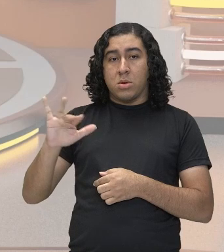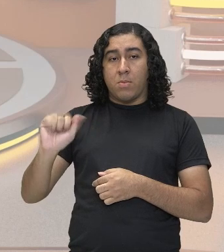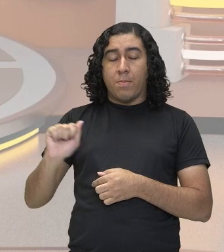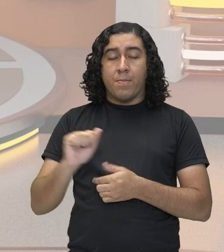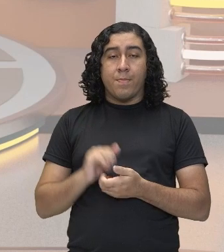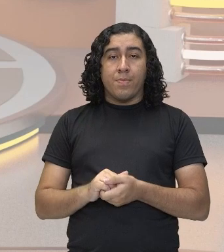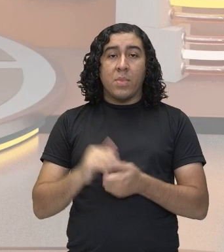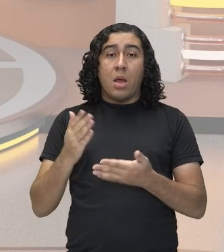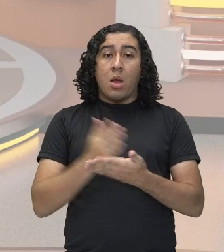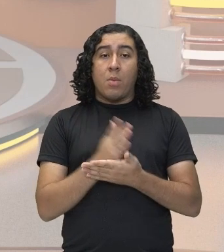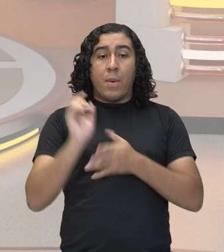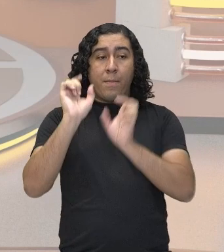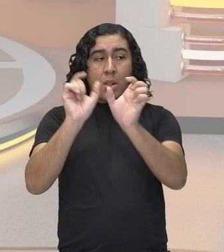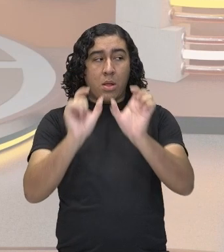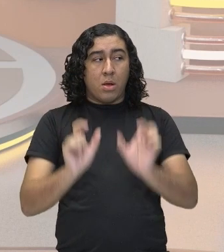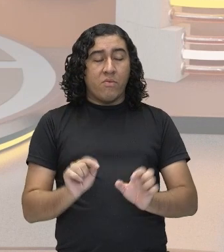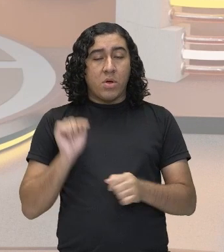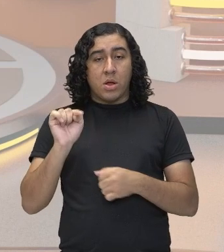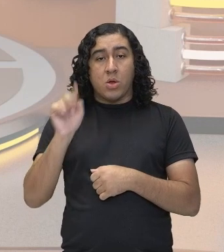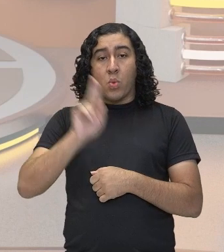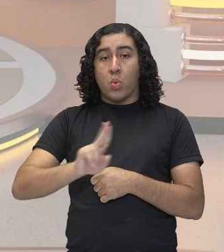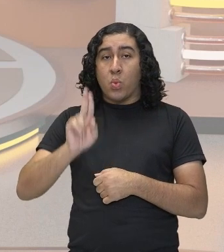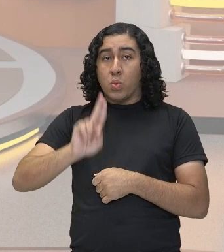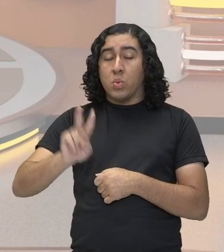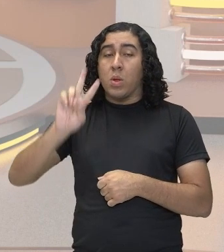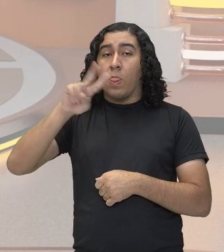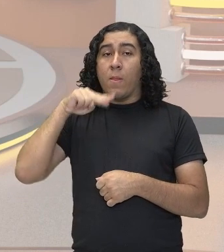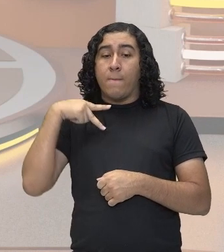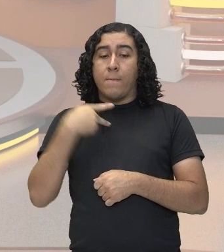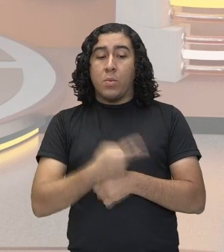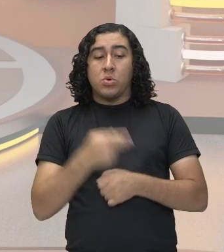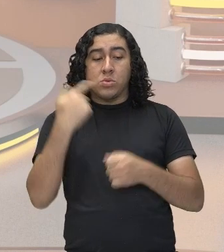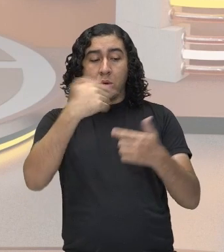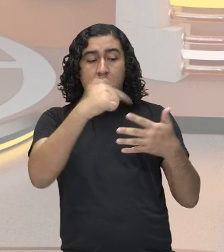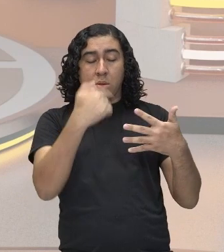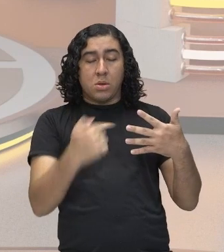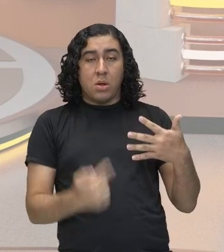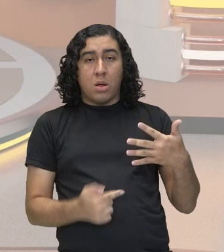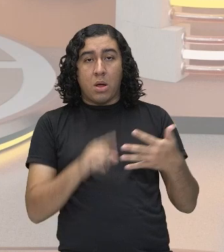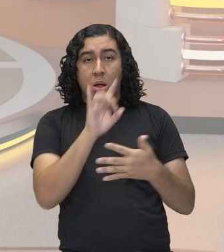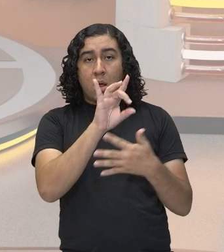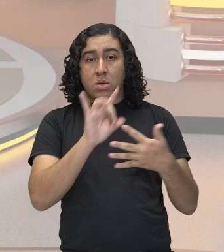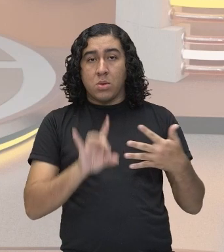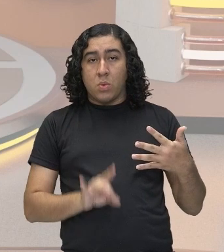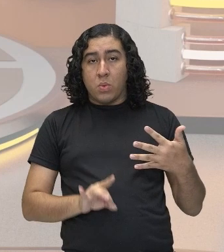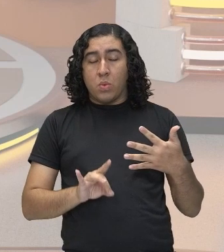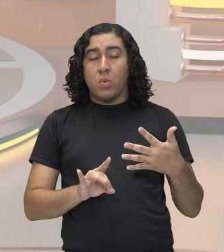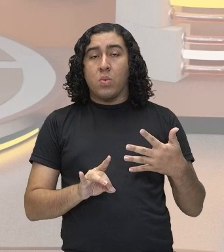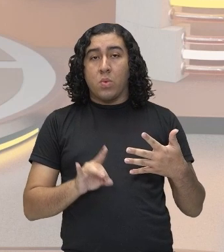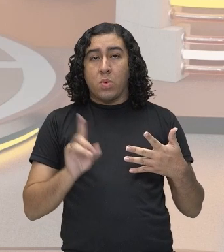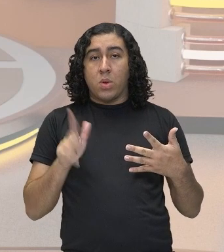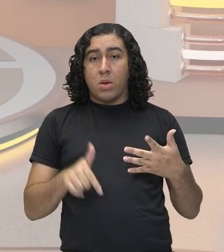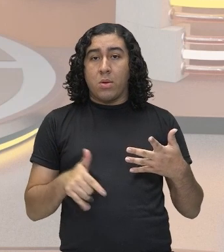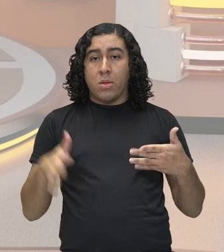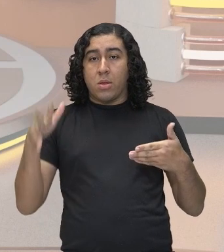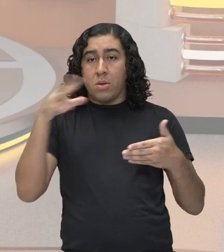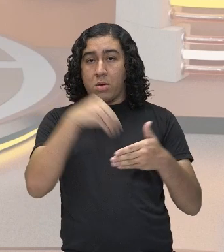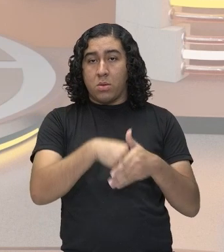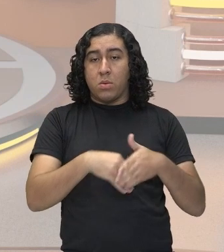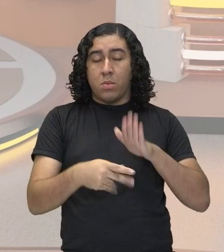ele vai depois, esses termos, cada um desses termos aí, eles fazem